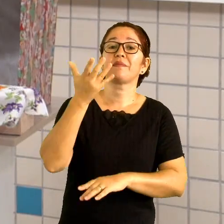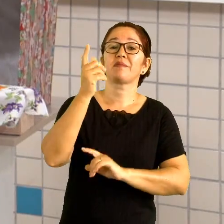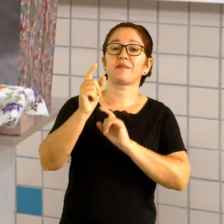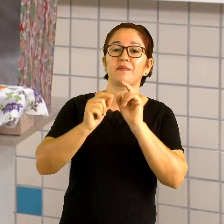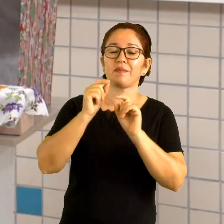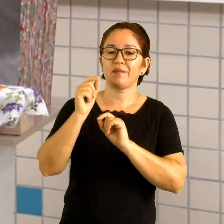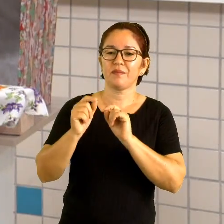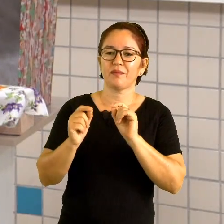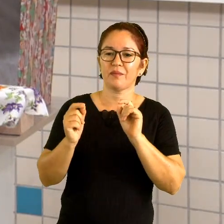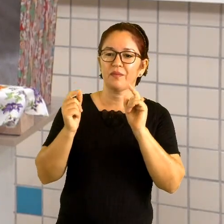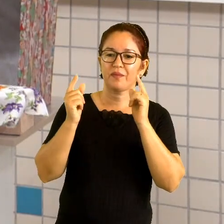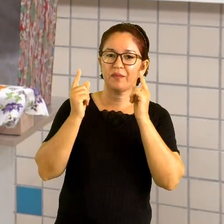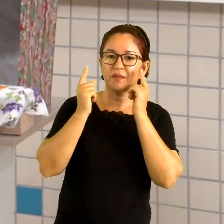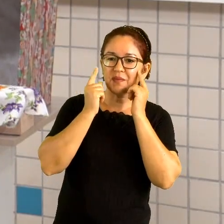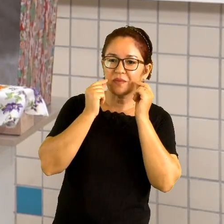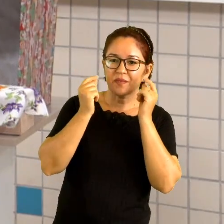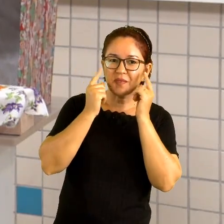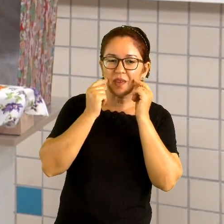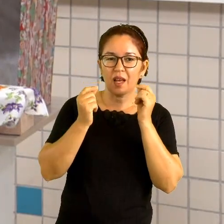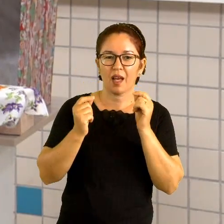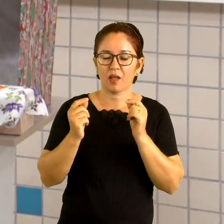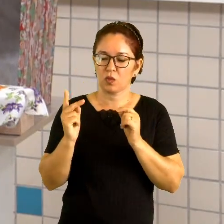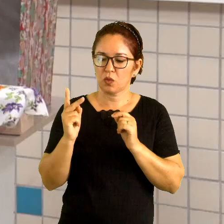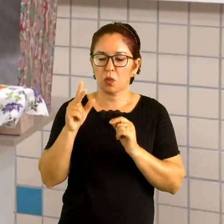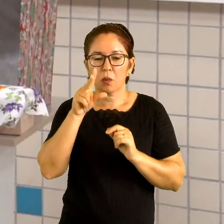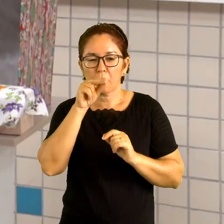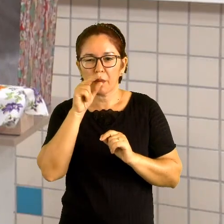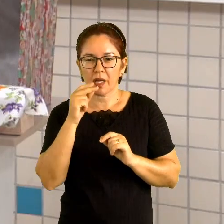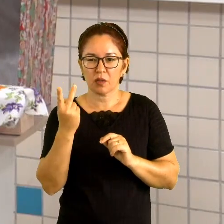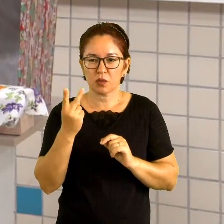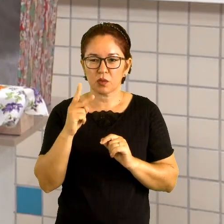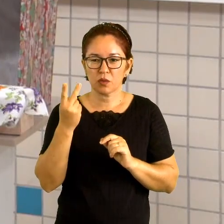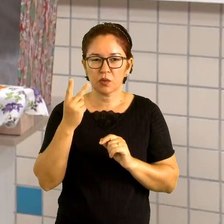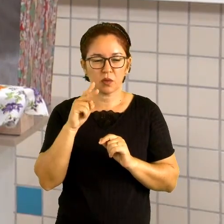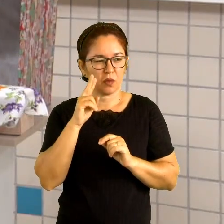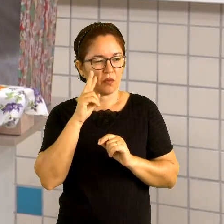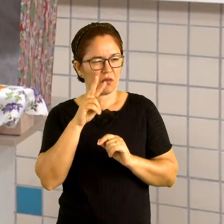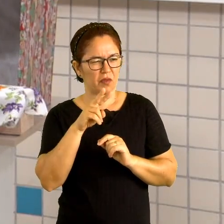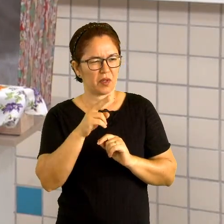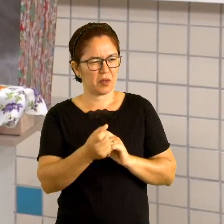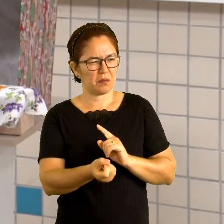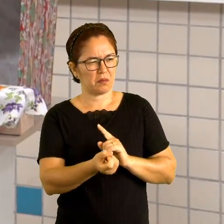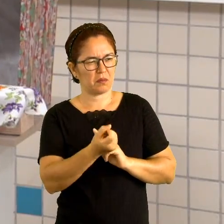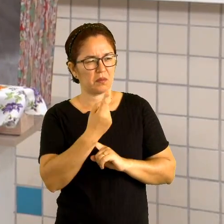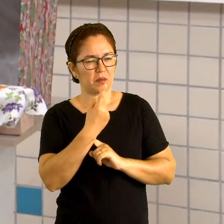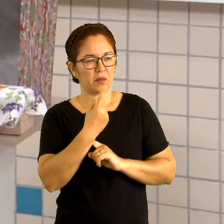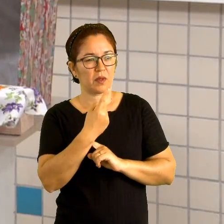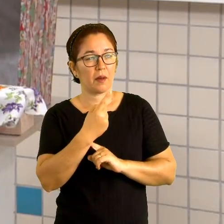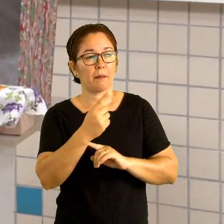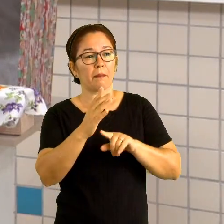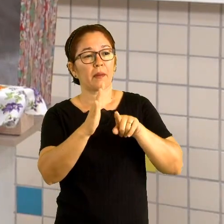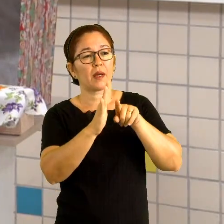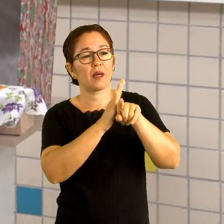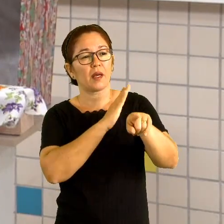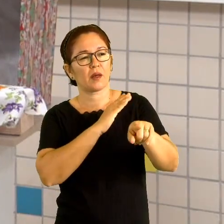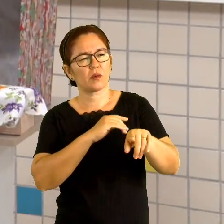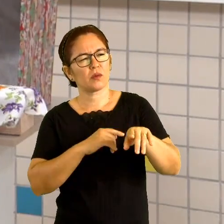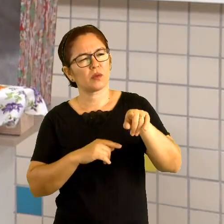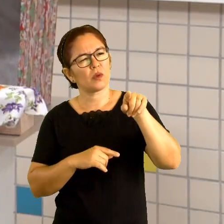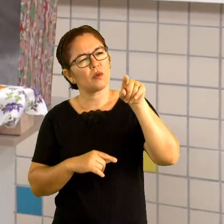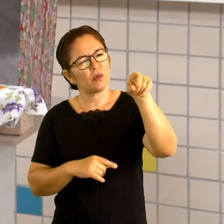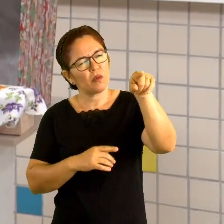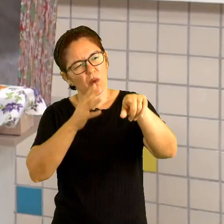o pato viram o automóvel. Eles perguntaram para o galo: Galo, você corre tão